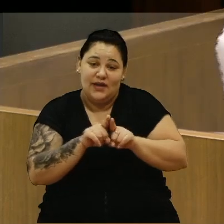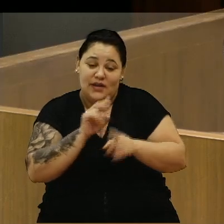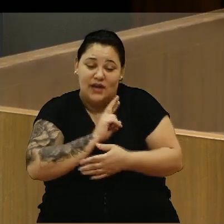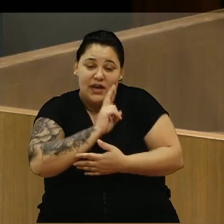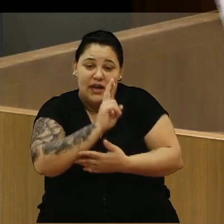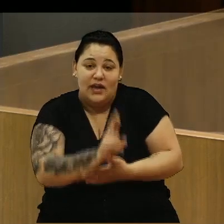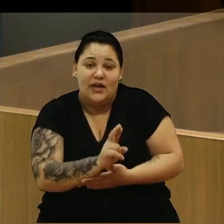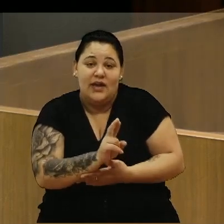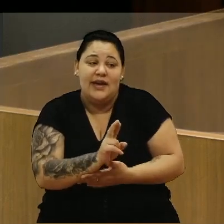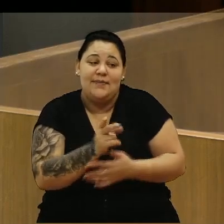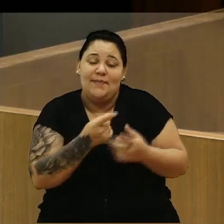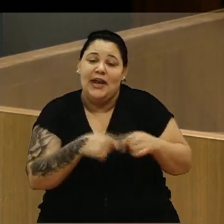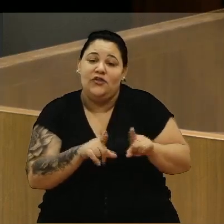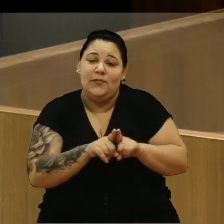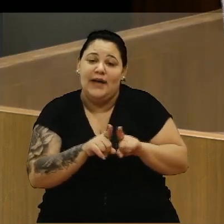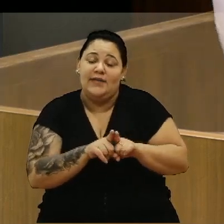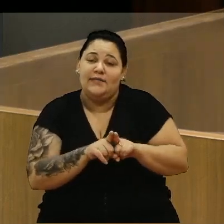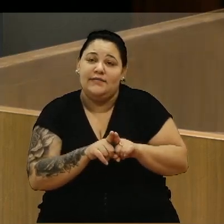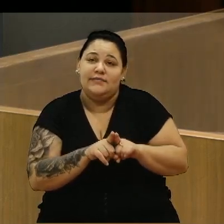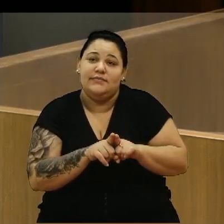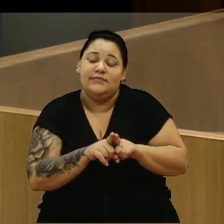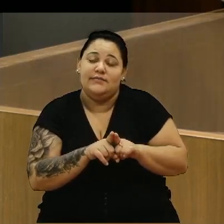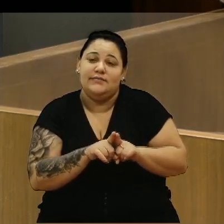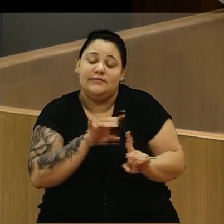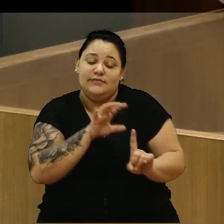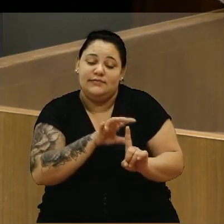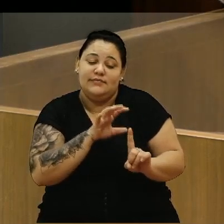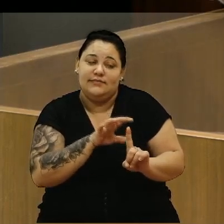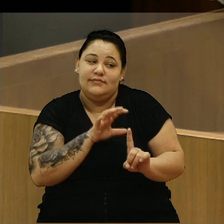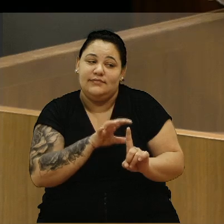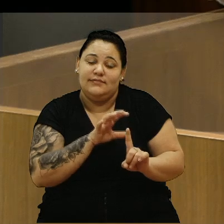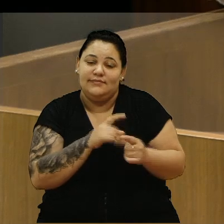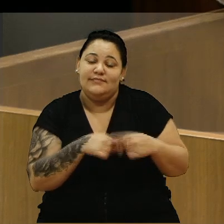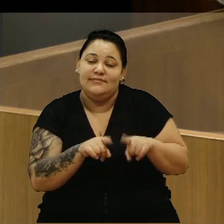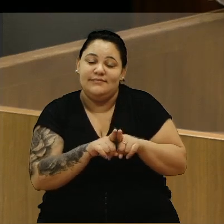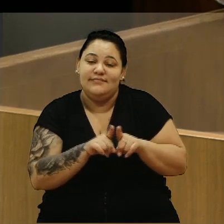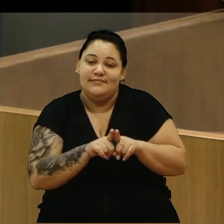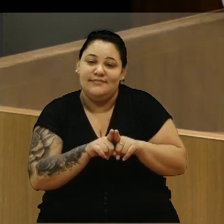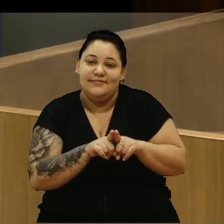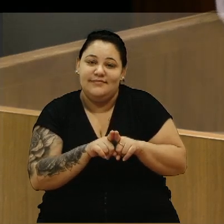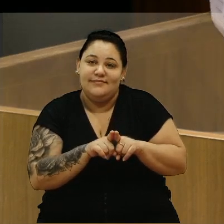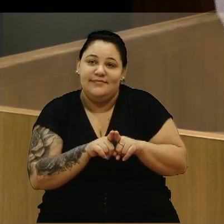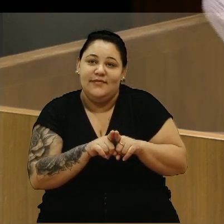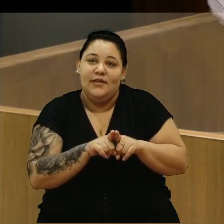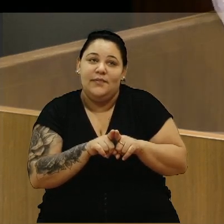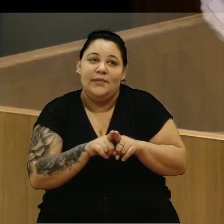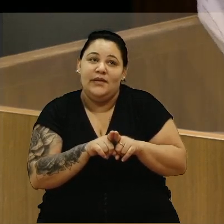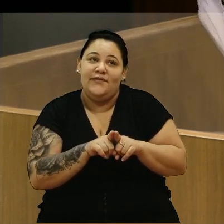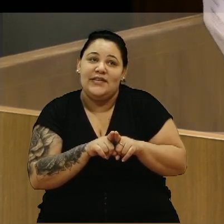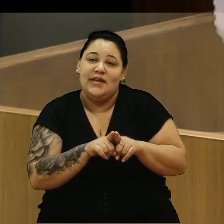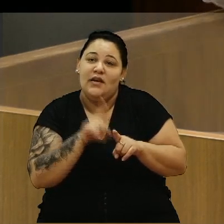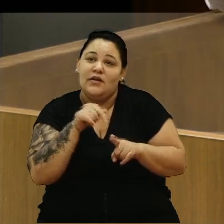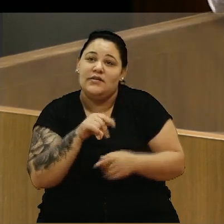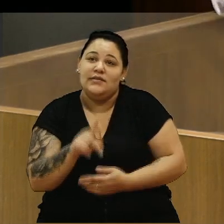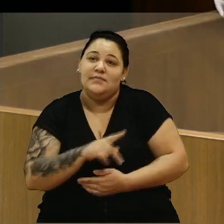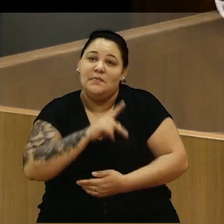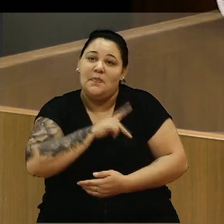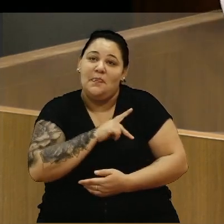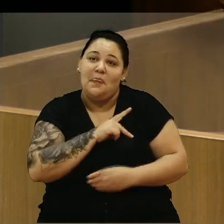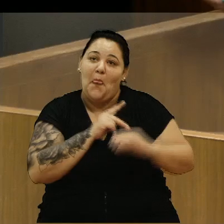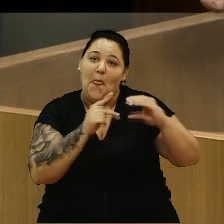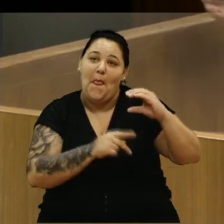respondemos, e isso foi entregue ao presidente da Câmara, nós